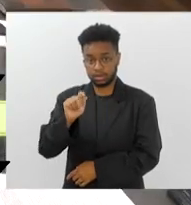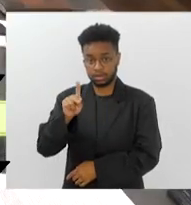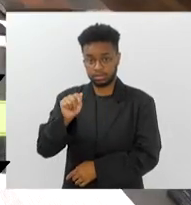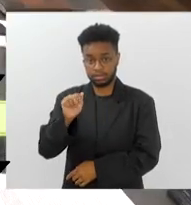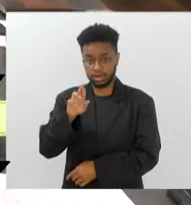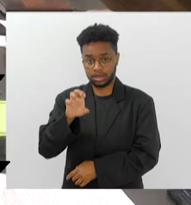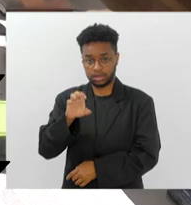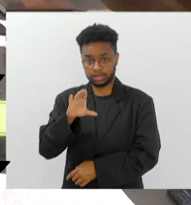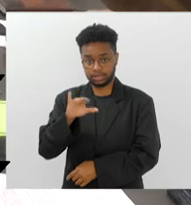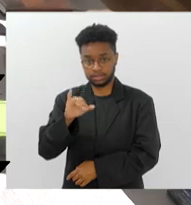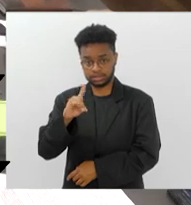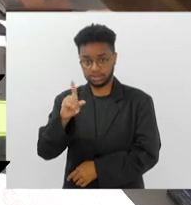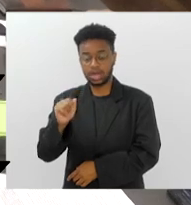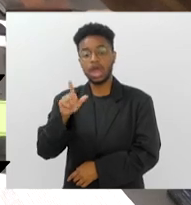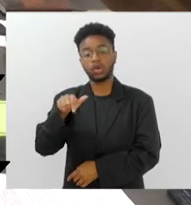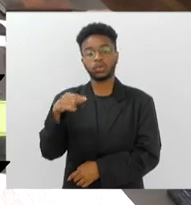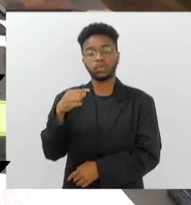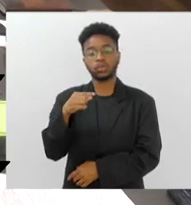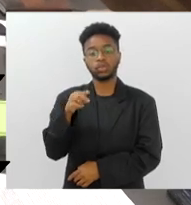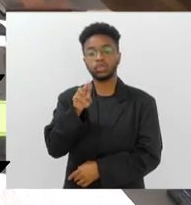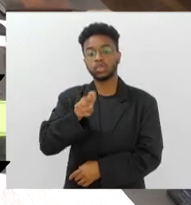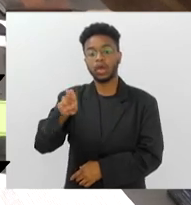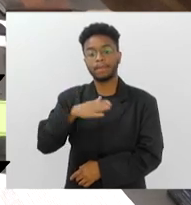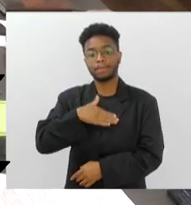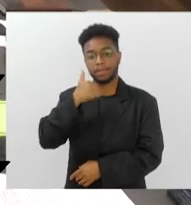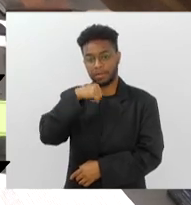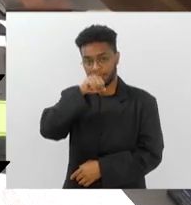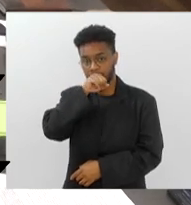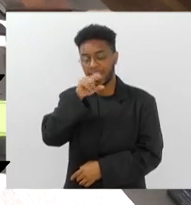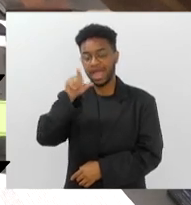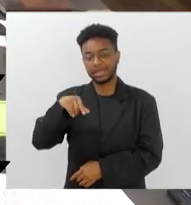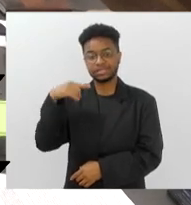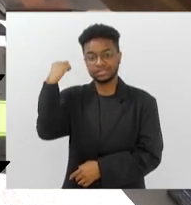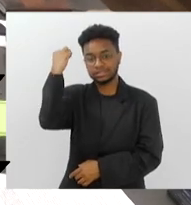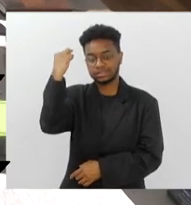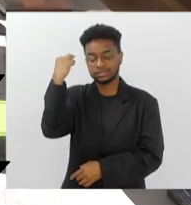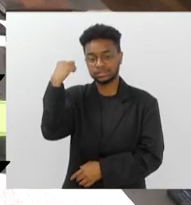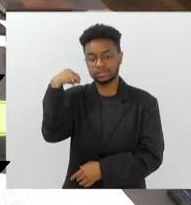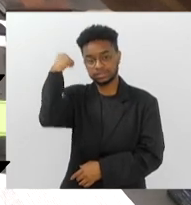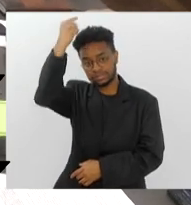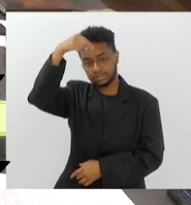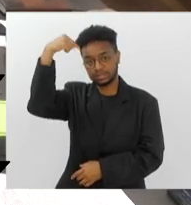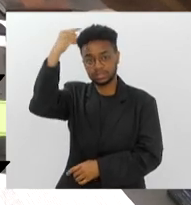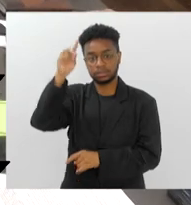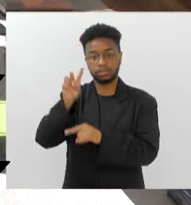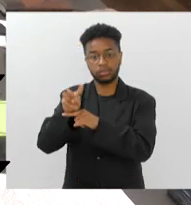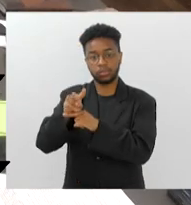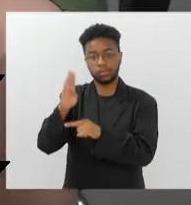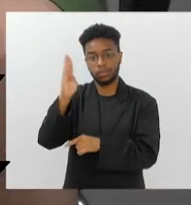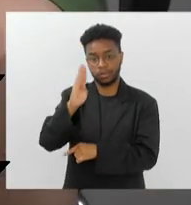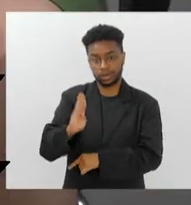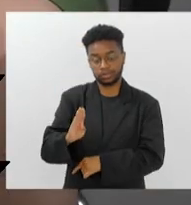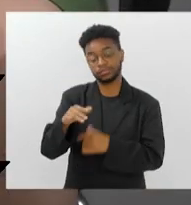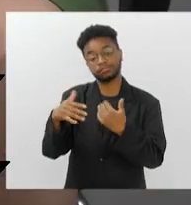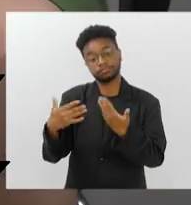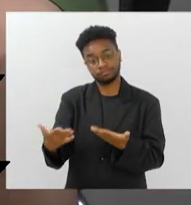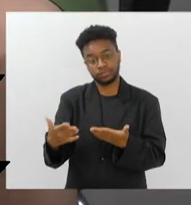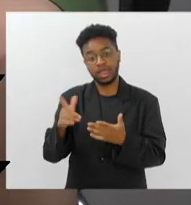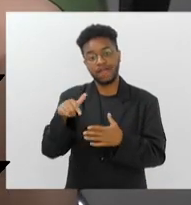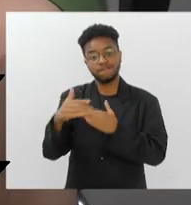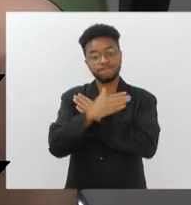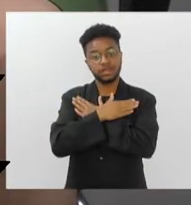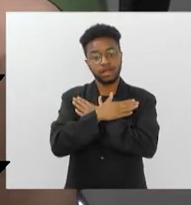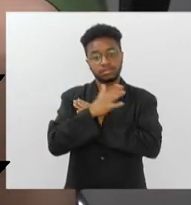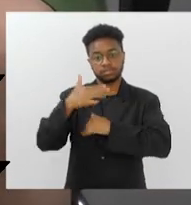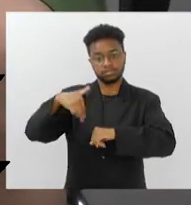minha falecida mãe ela é Padroeira do Brasil feriado nacional e por via de consequência